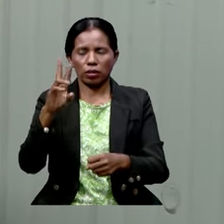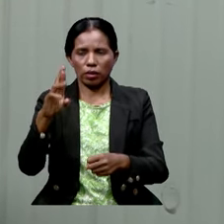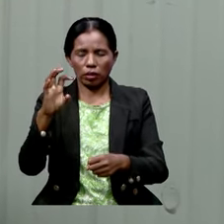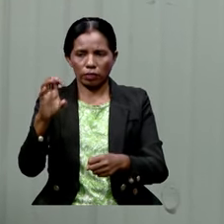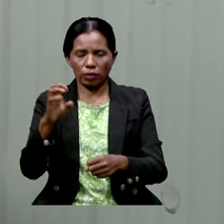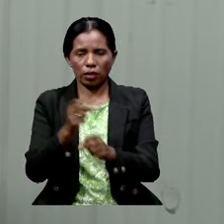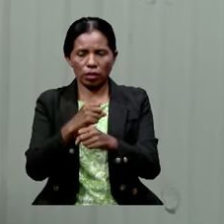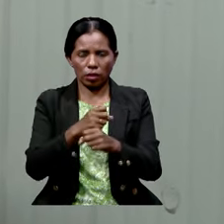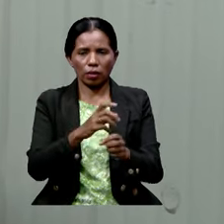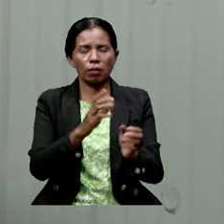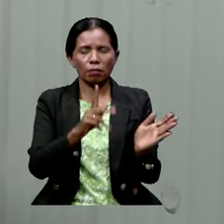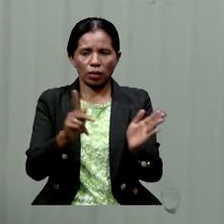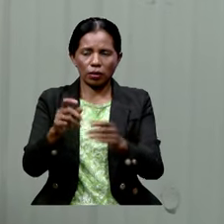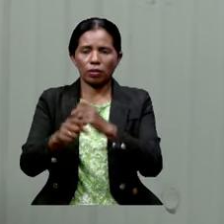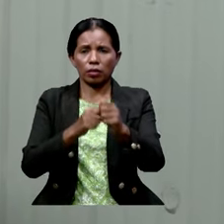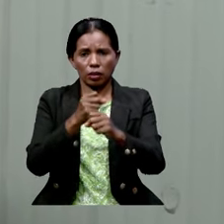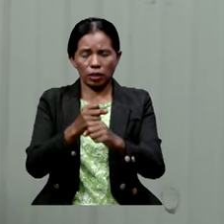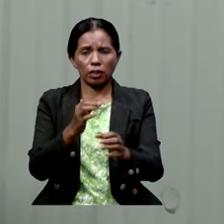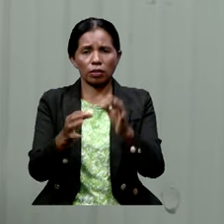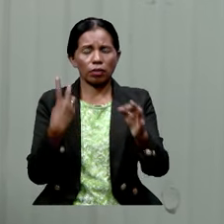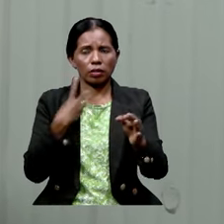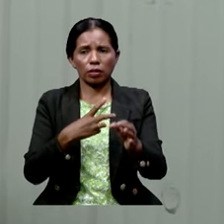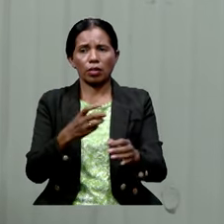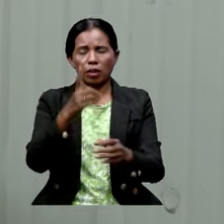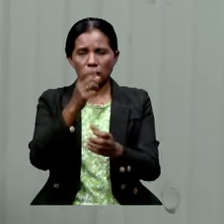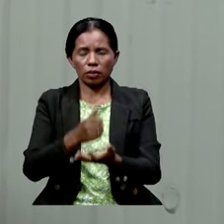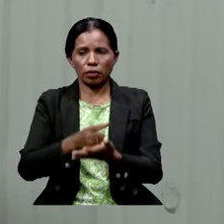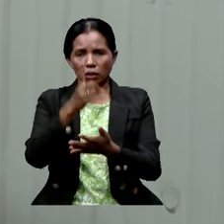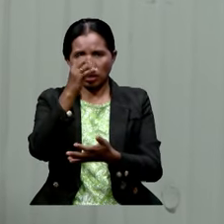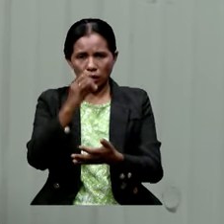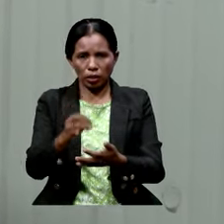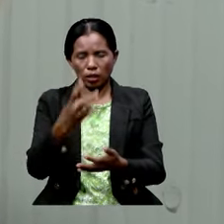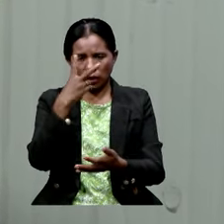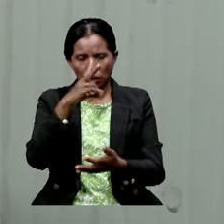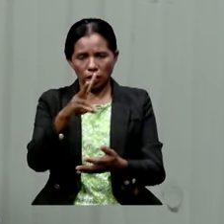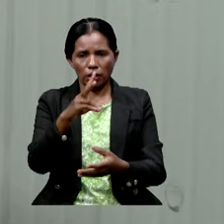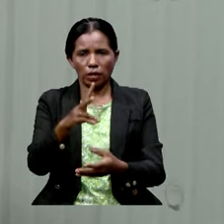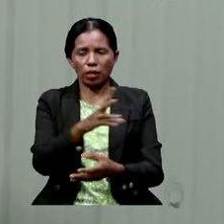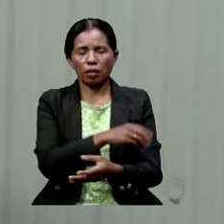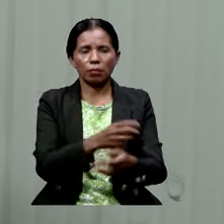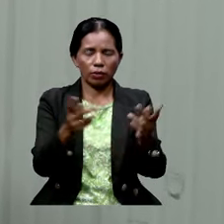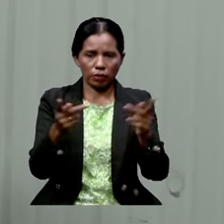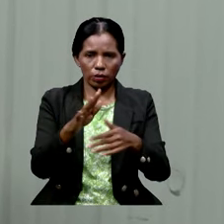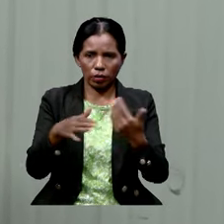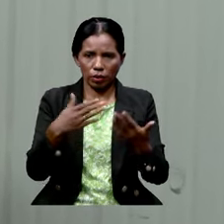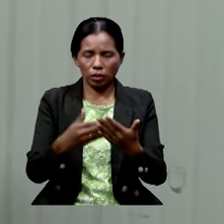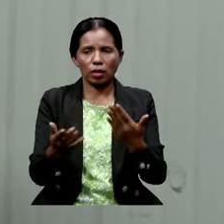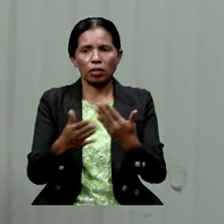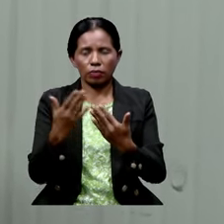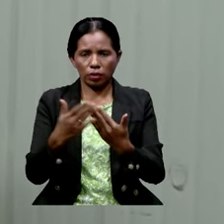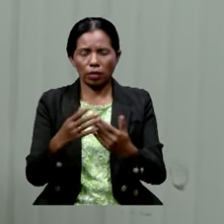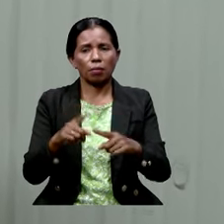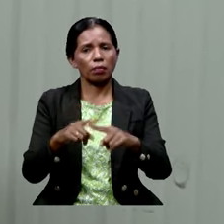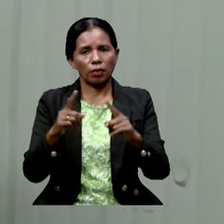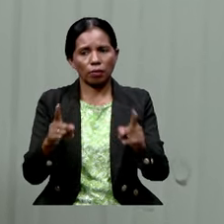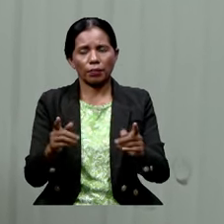tin na rupela. Kata se ka kita bele resolve ia dili nebe ke complicado tabe se bele, antan tu ba treino ne fácil. Mas bem,